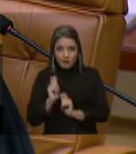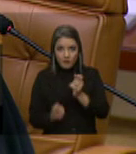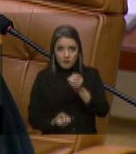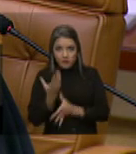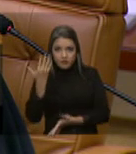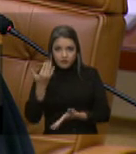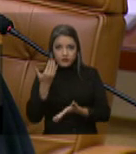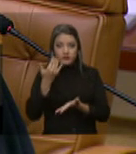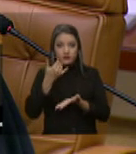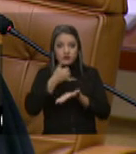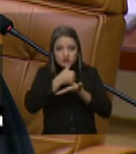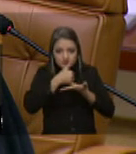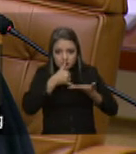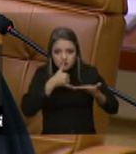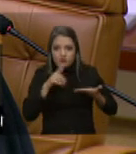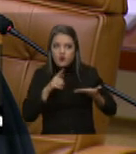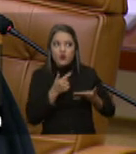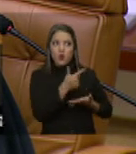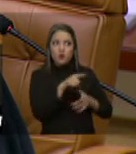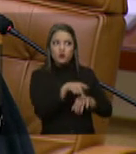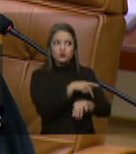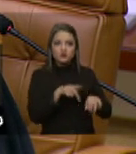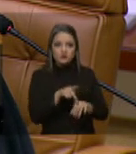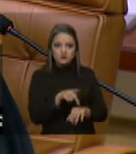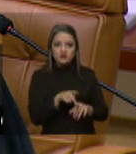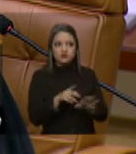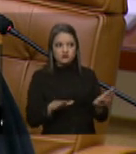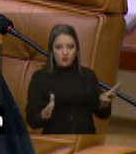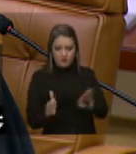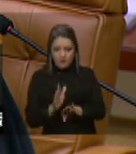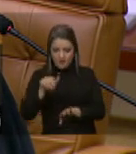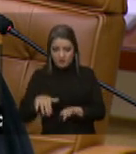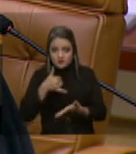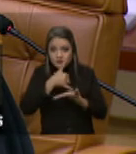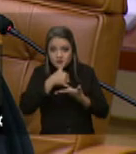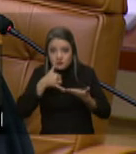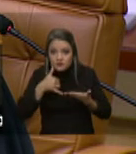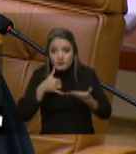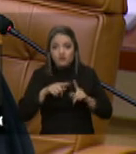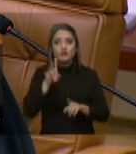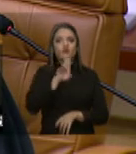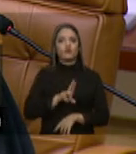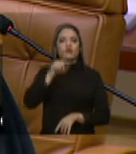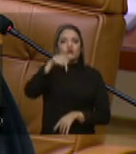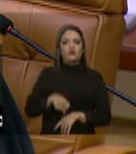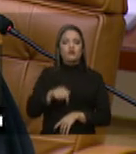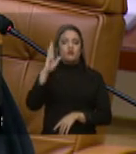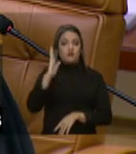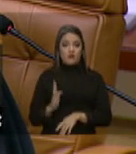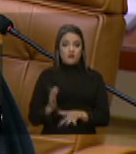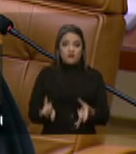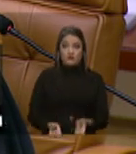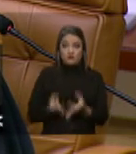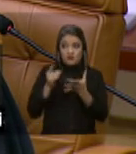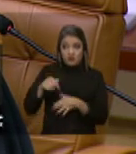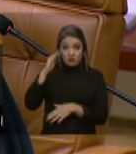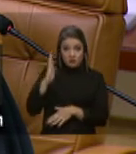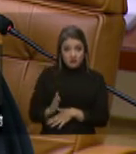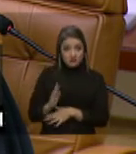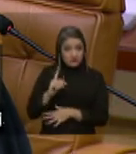a cocaína vem de fora a importação é de fora a utilização no Brasil a venda no Brasil é